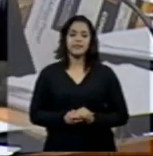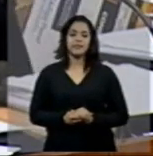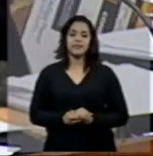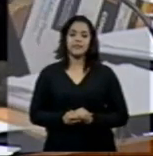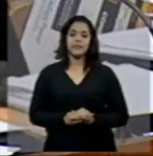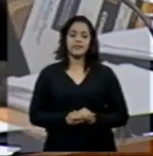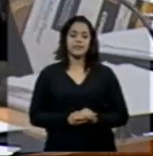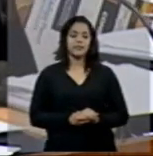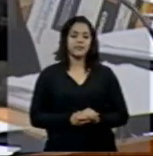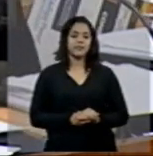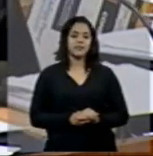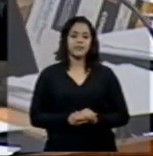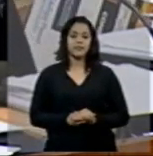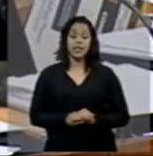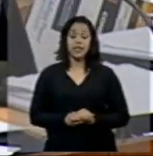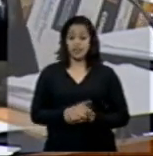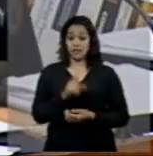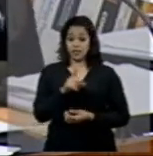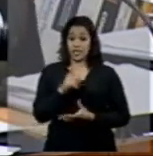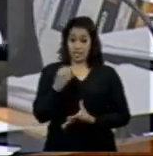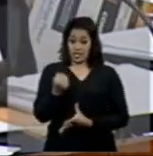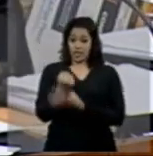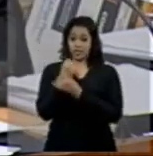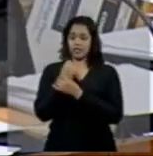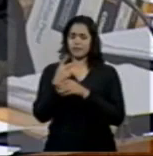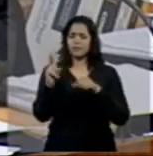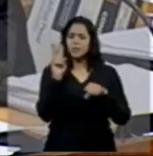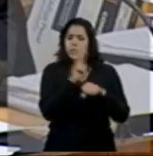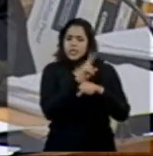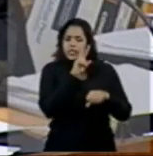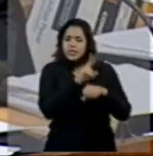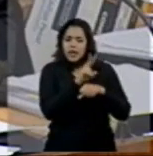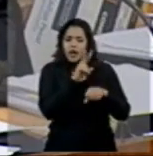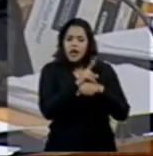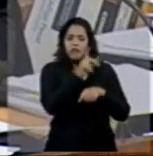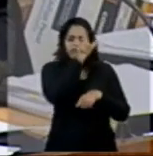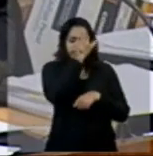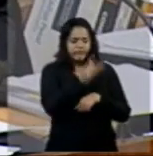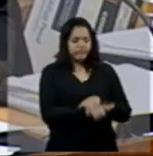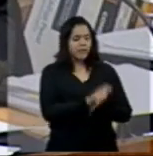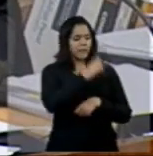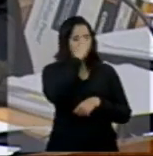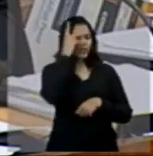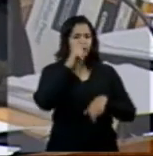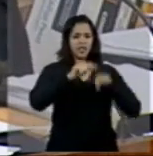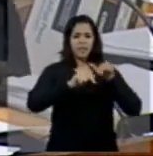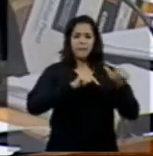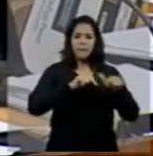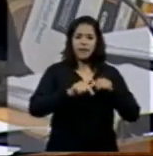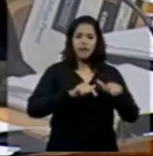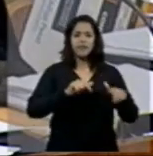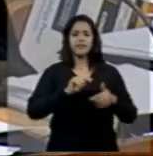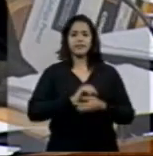a garantia da proteção integral ao trabalho, ao trabalhador,